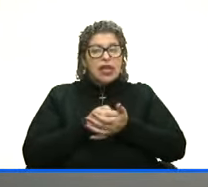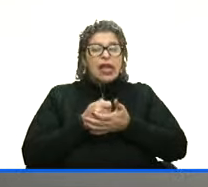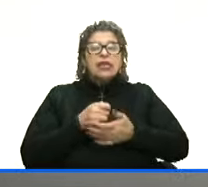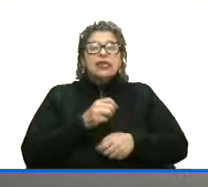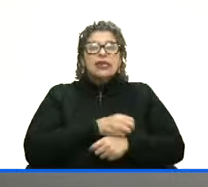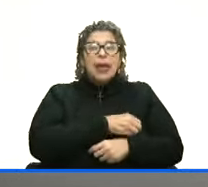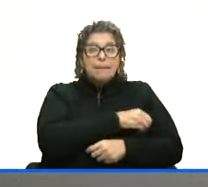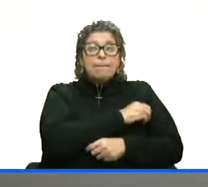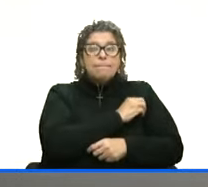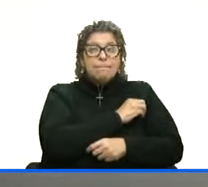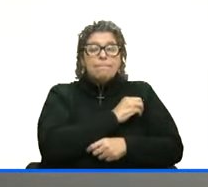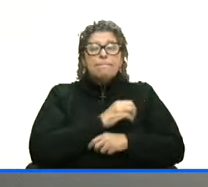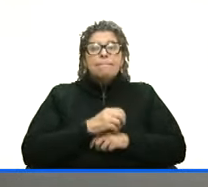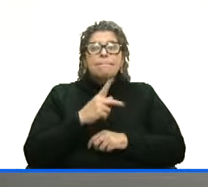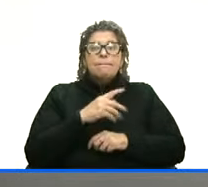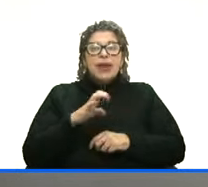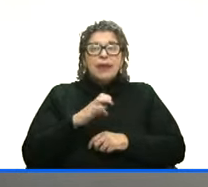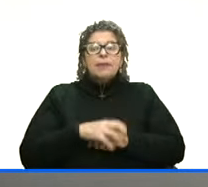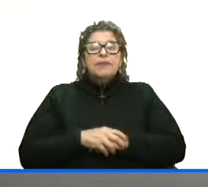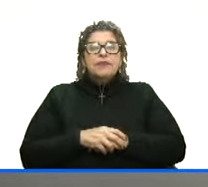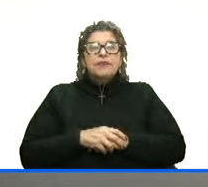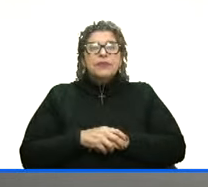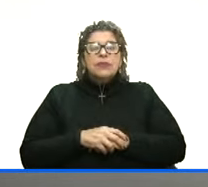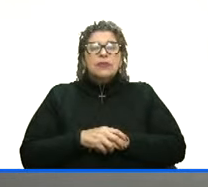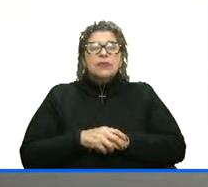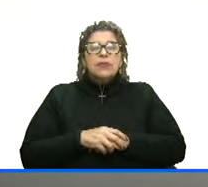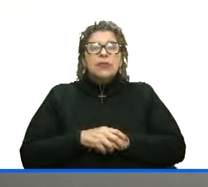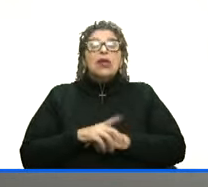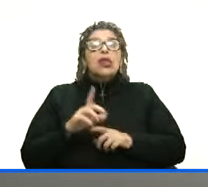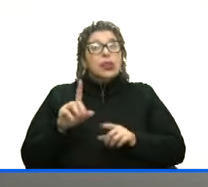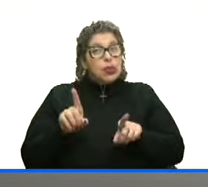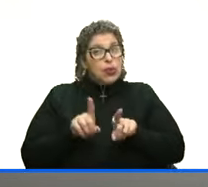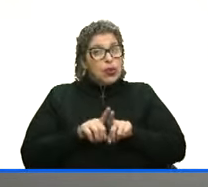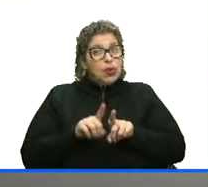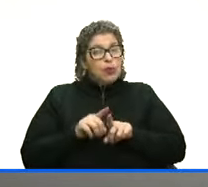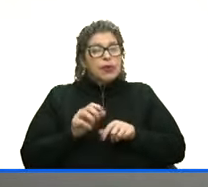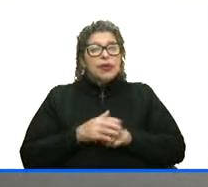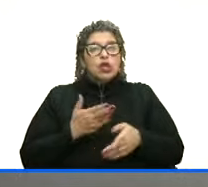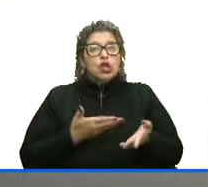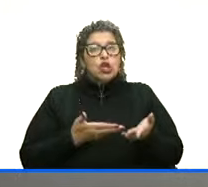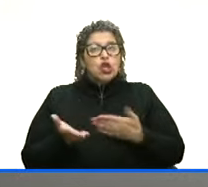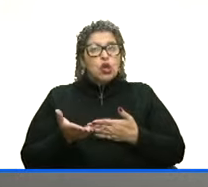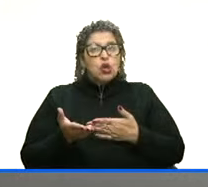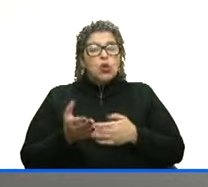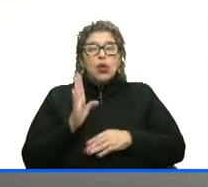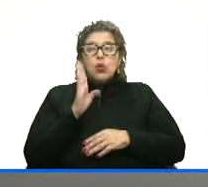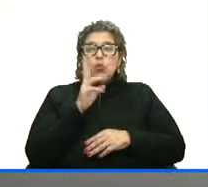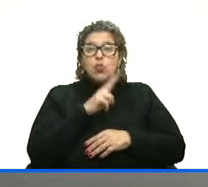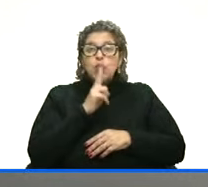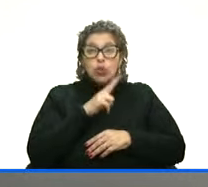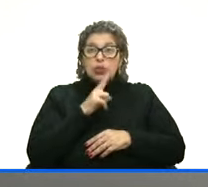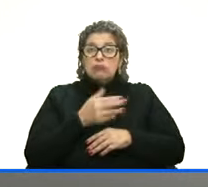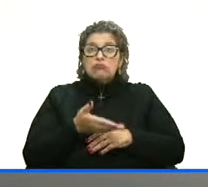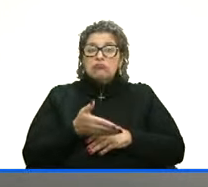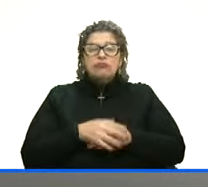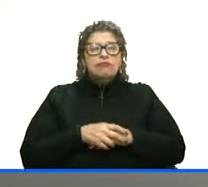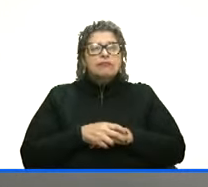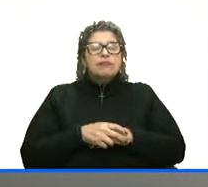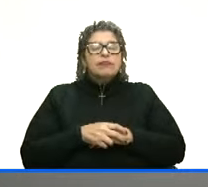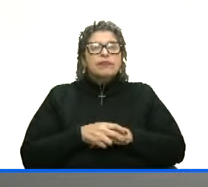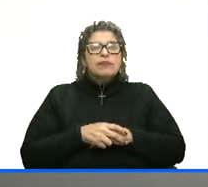pré-escola, ok, e a outra se deu, então se trocou, e que há urgência nisso, como disse